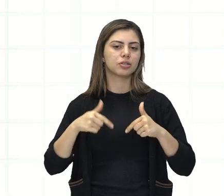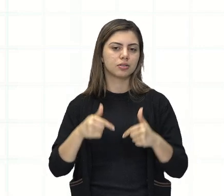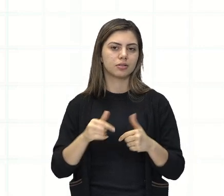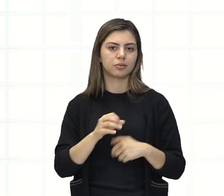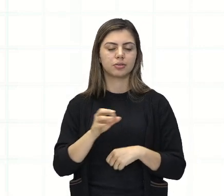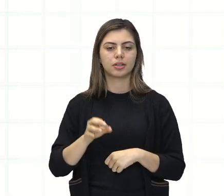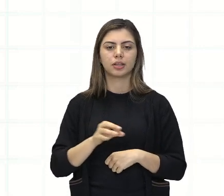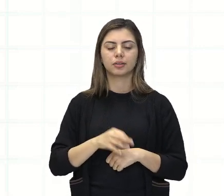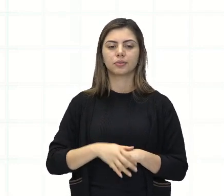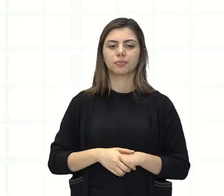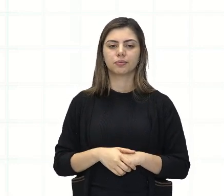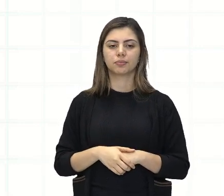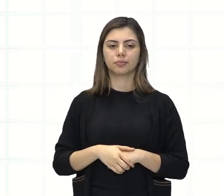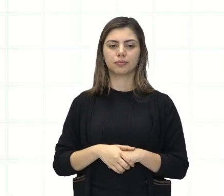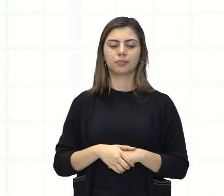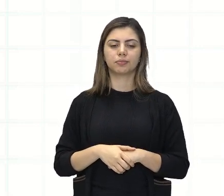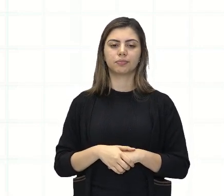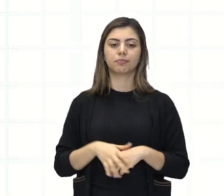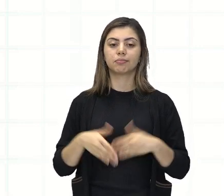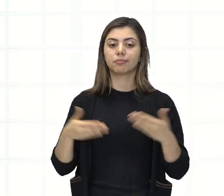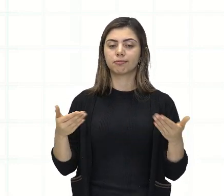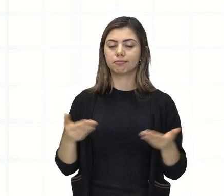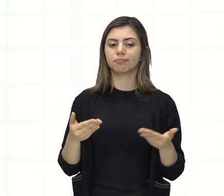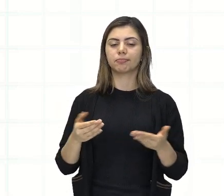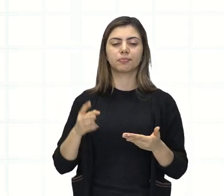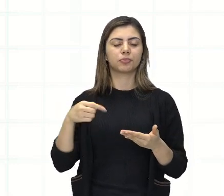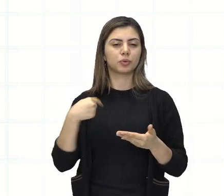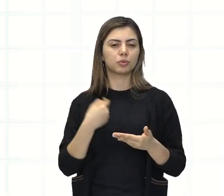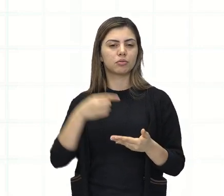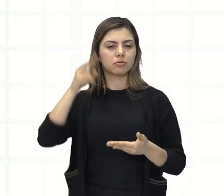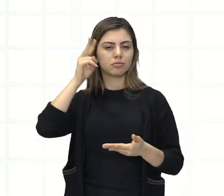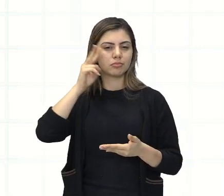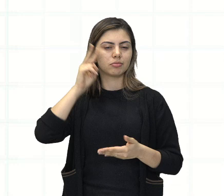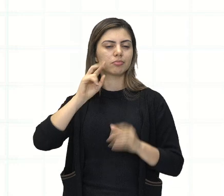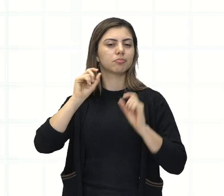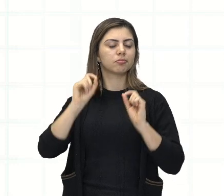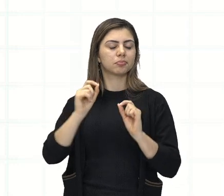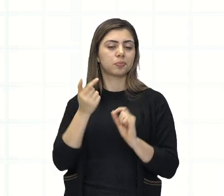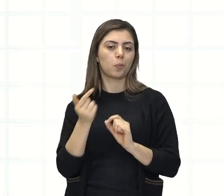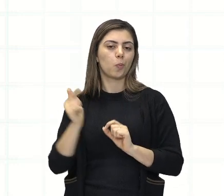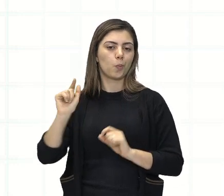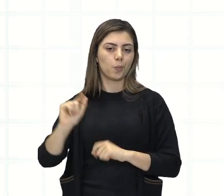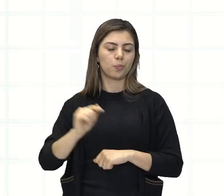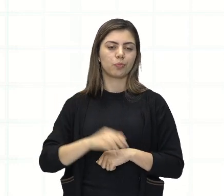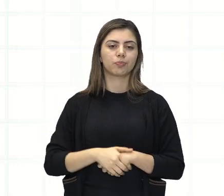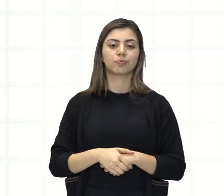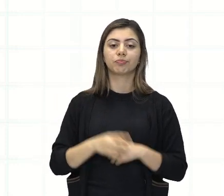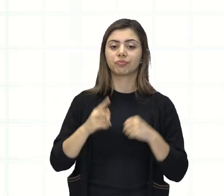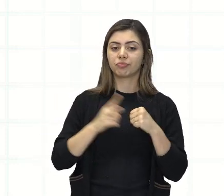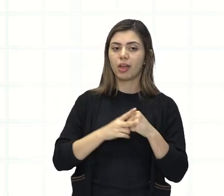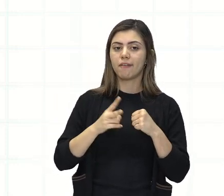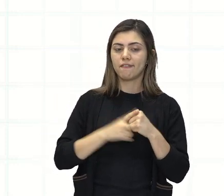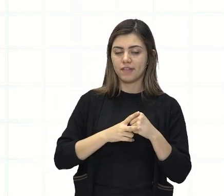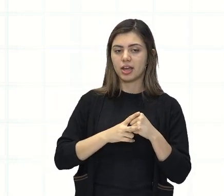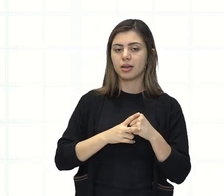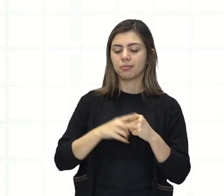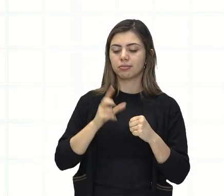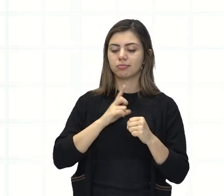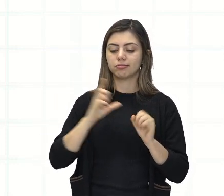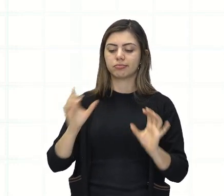certinho? Agora, vamos relembrar verbo de ligação.